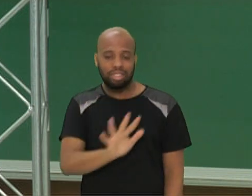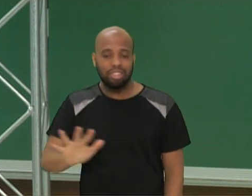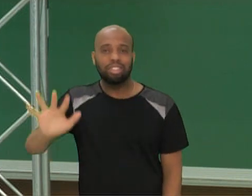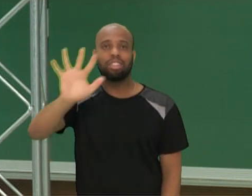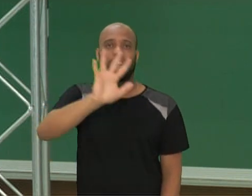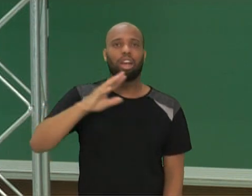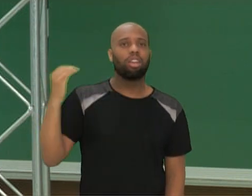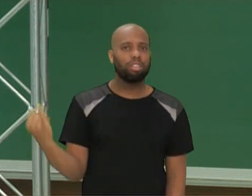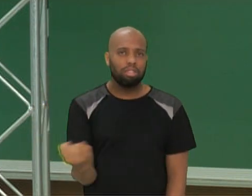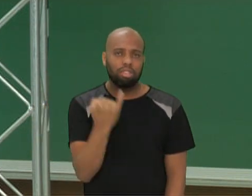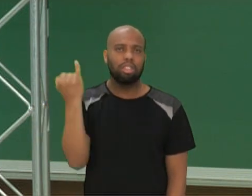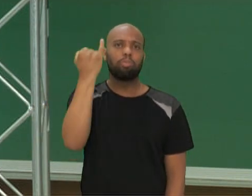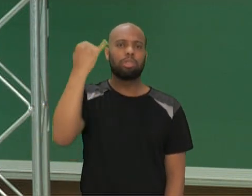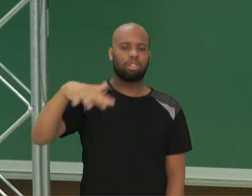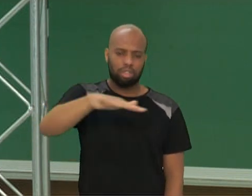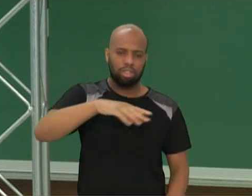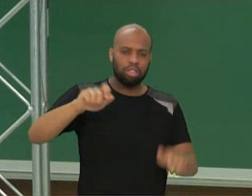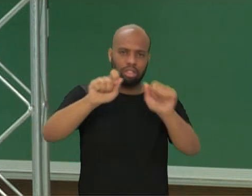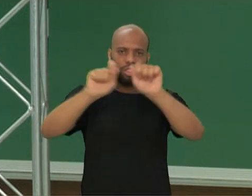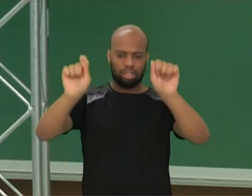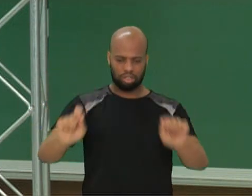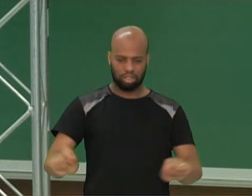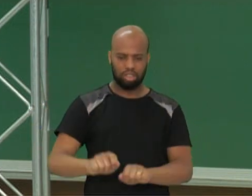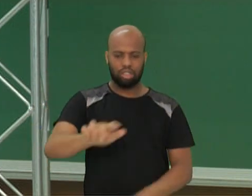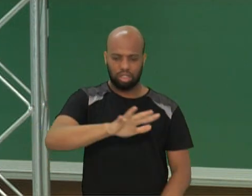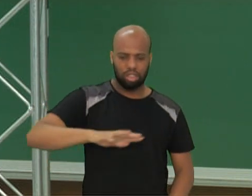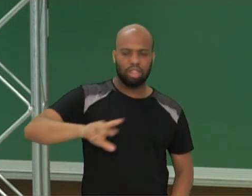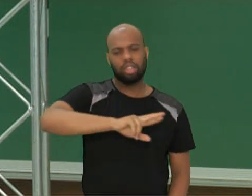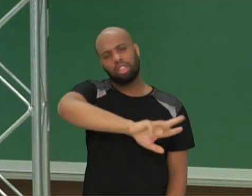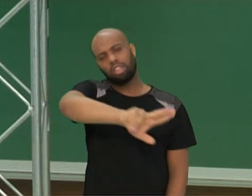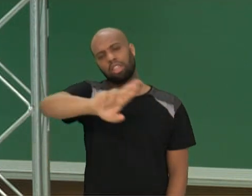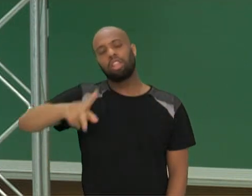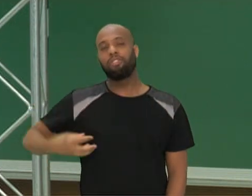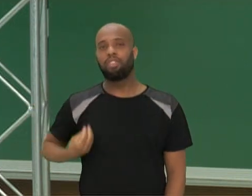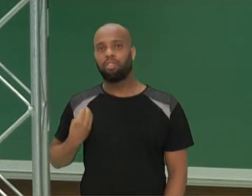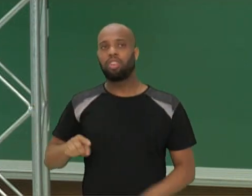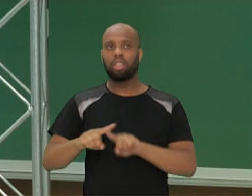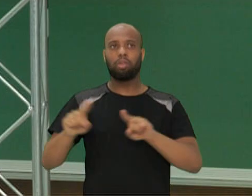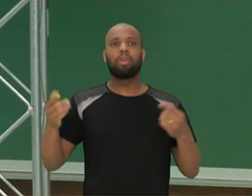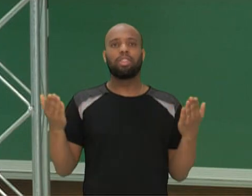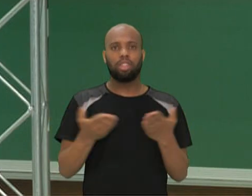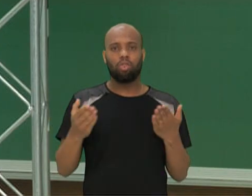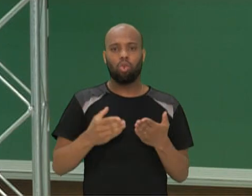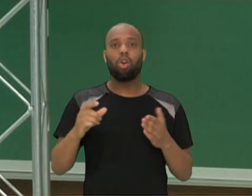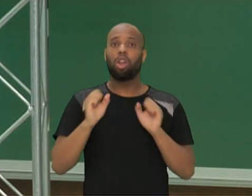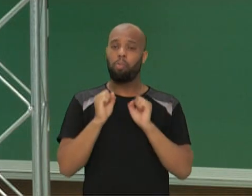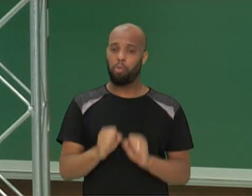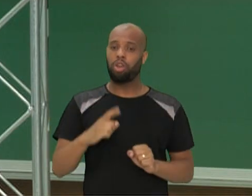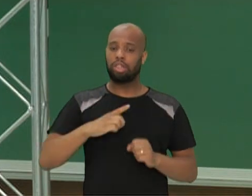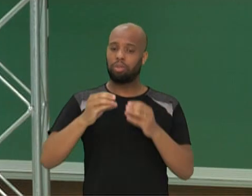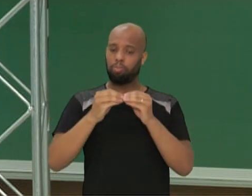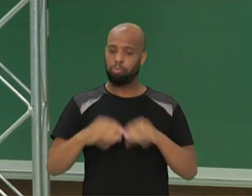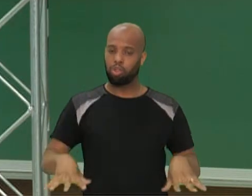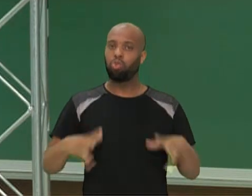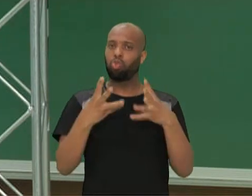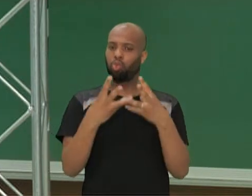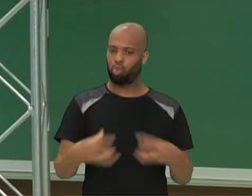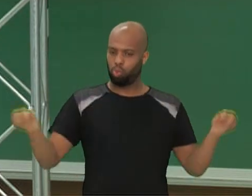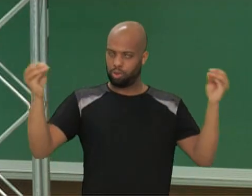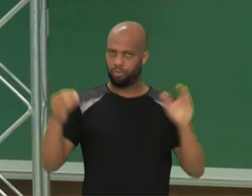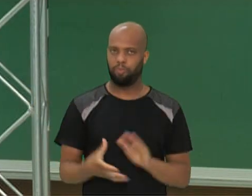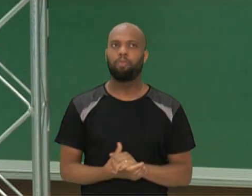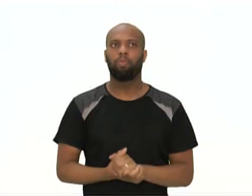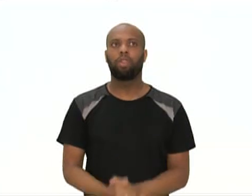são importantes, que apresentam uma grande biodiversidade, mas que se encontram ameaçadas. E